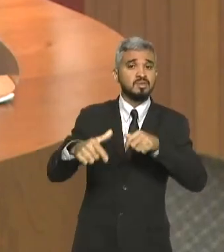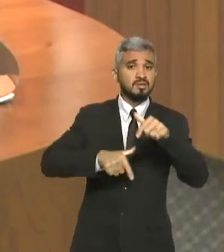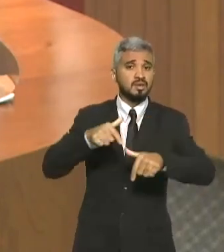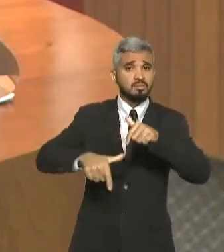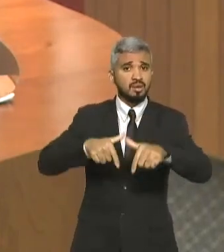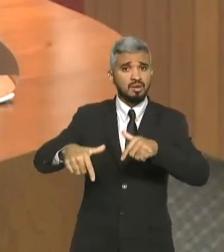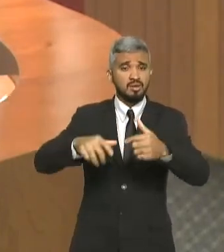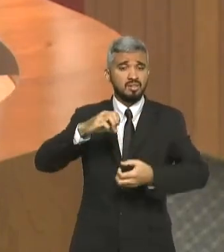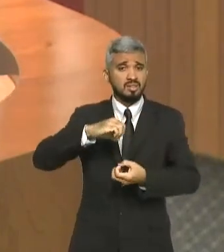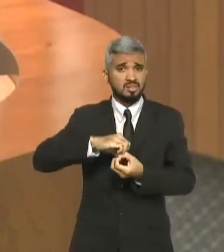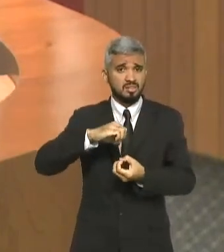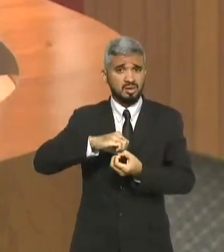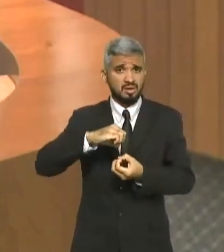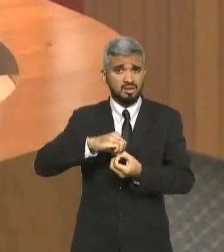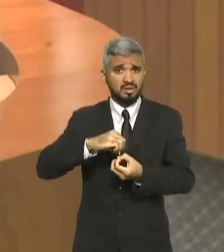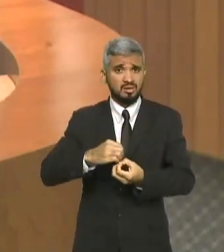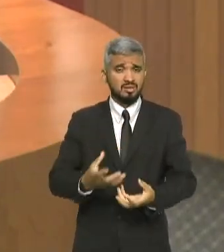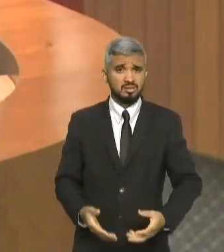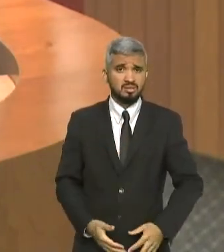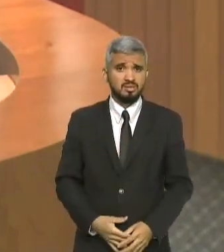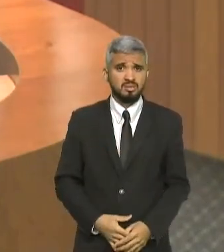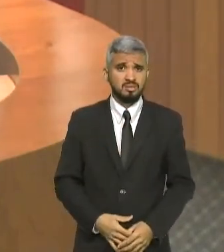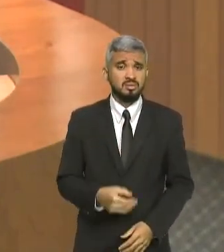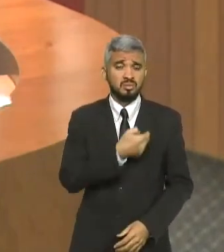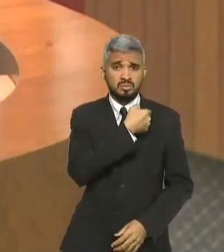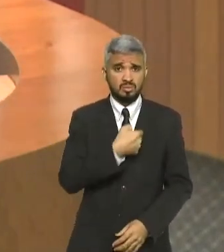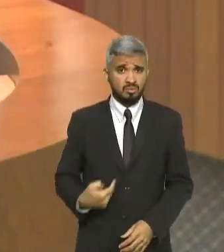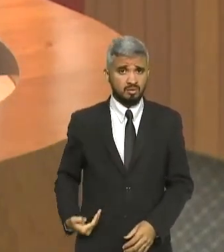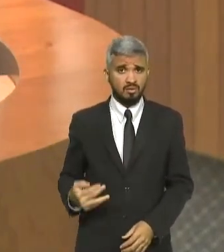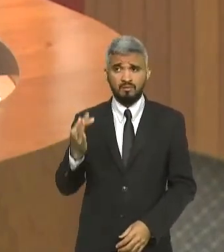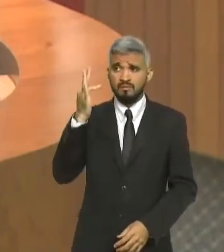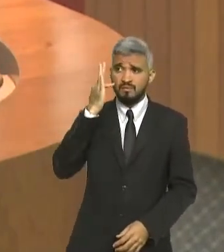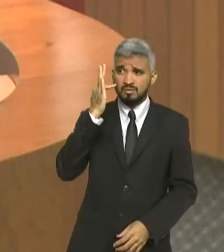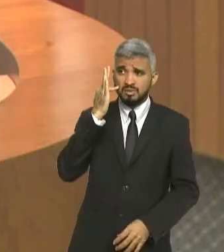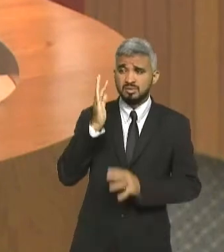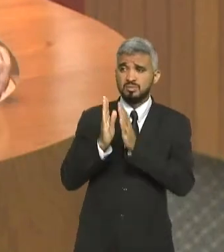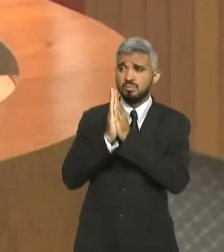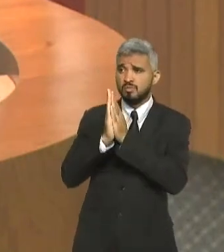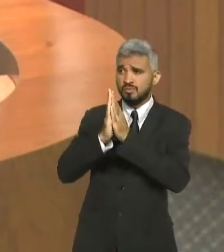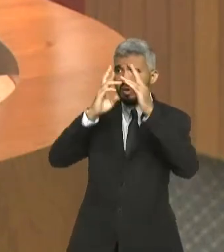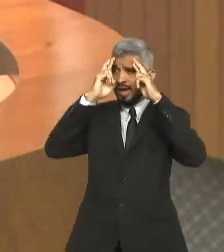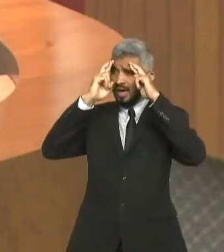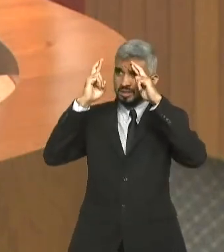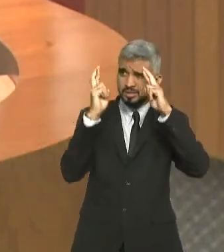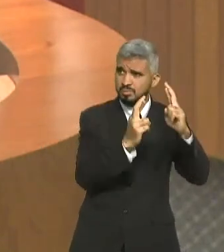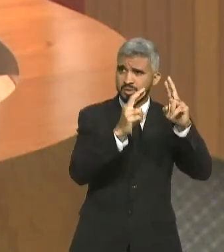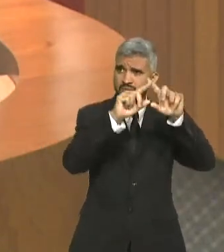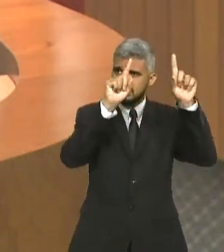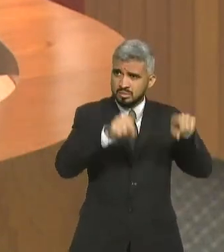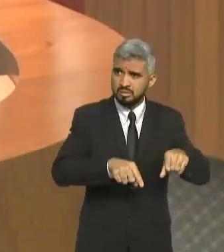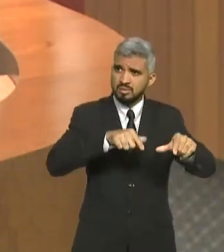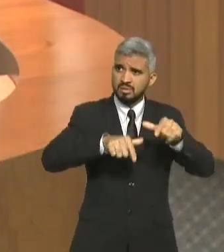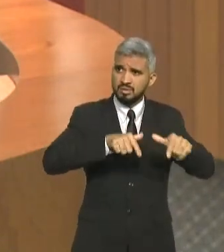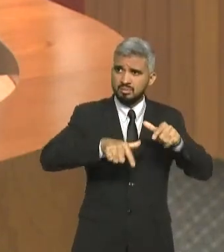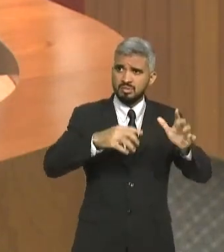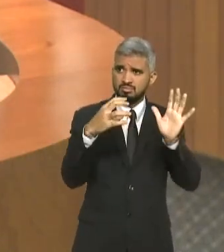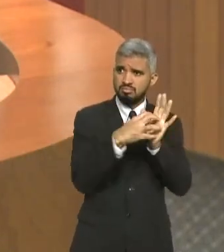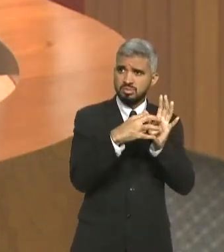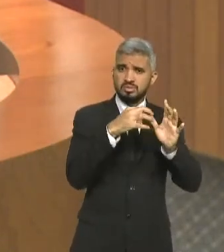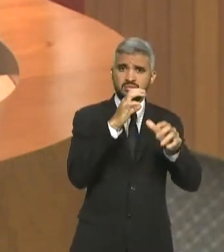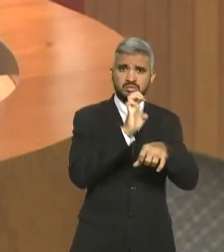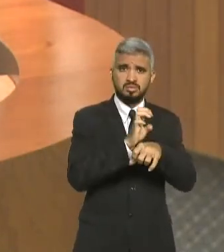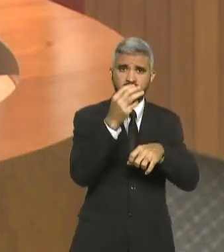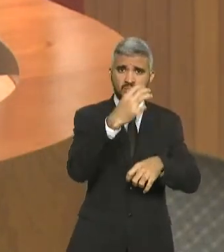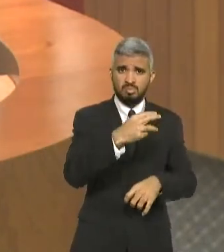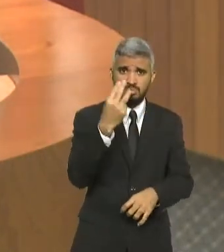público e das ações do Executivo. Governador Flávio Dino, respeite os servidores públicos do Maranhão. São aproximadamente